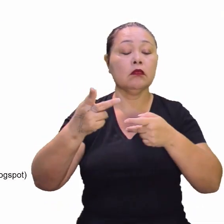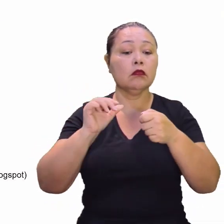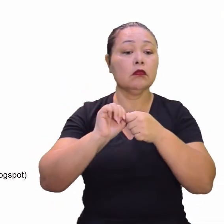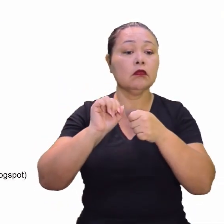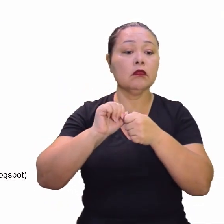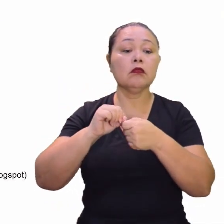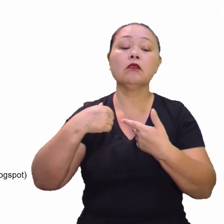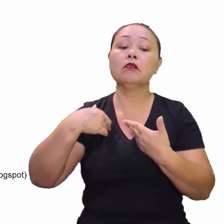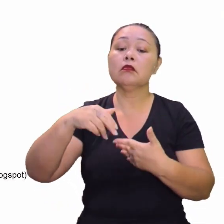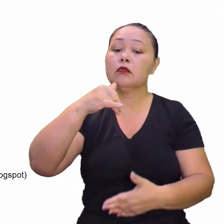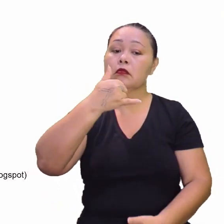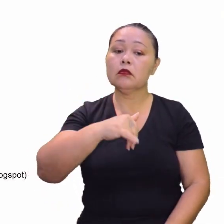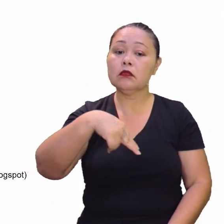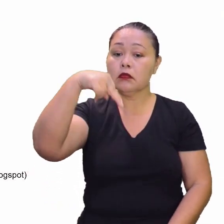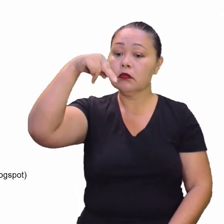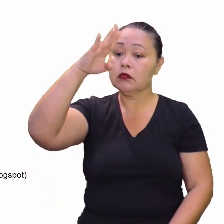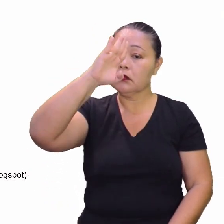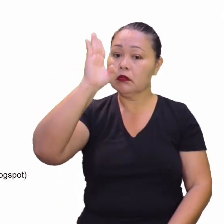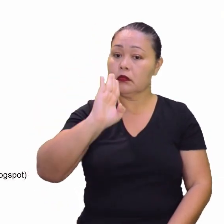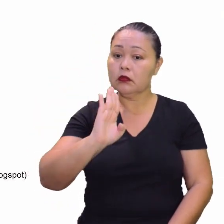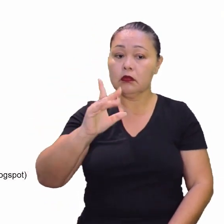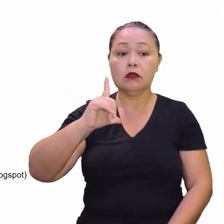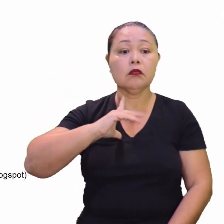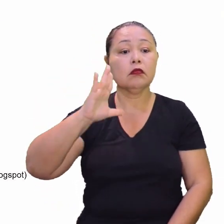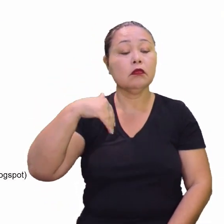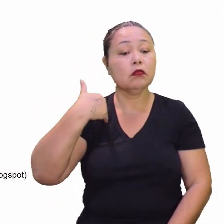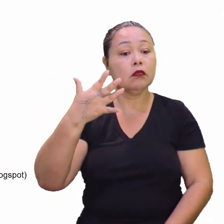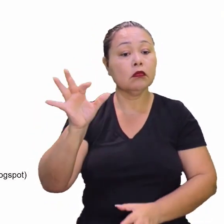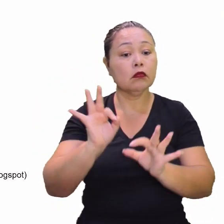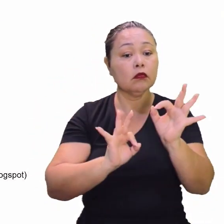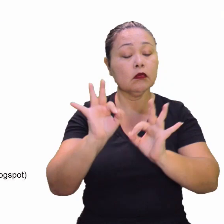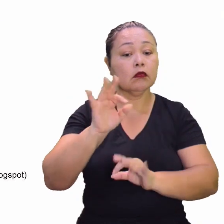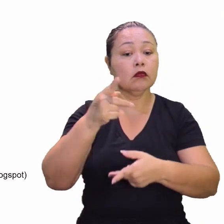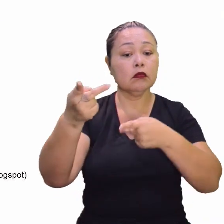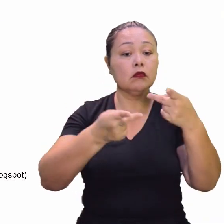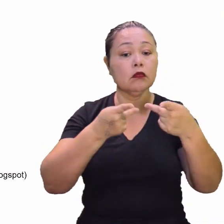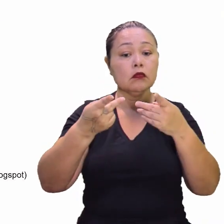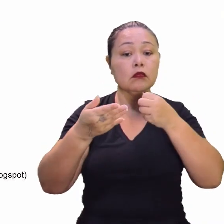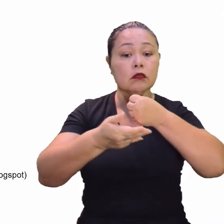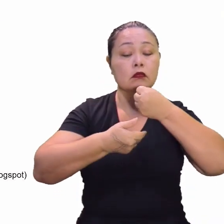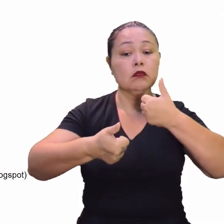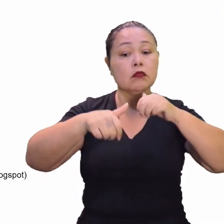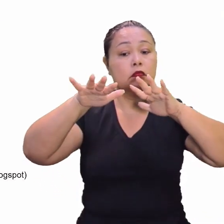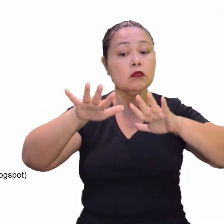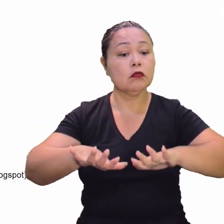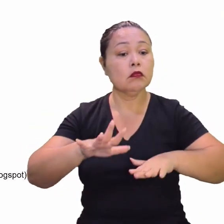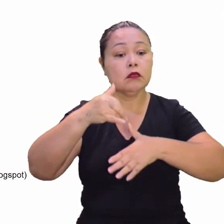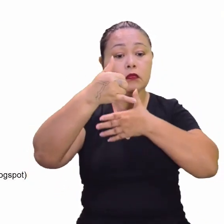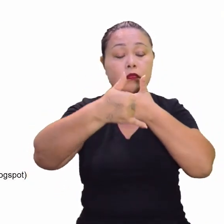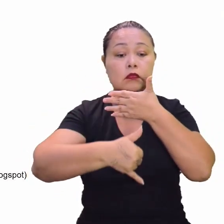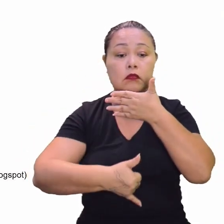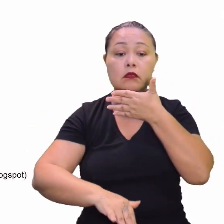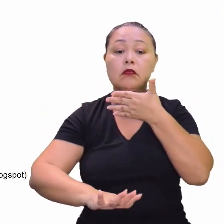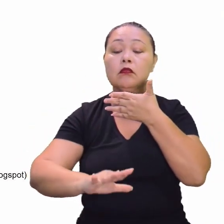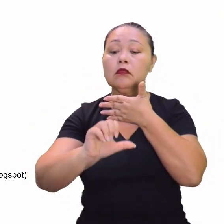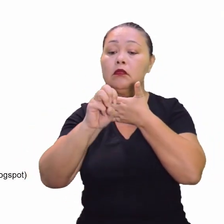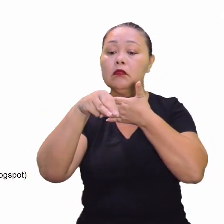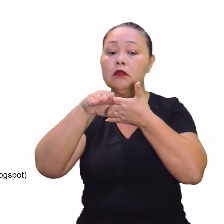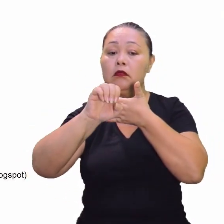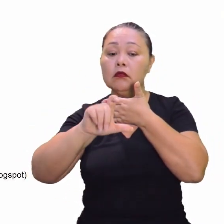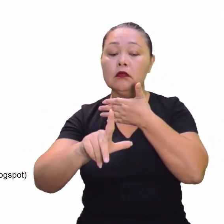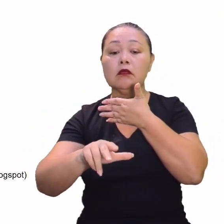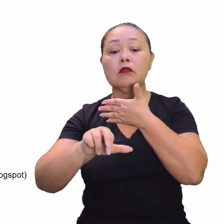Centrais Elétricas do Norte Brasil, conhecido como Eletronorte, para coordenar projeto básico de instalação de uma usina na